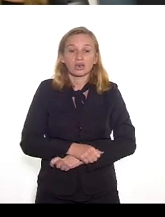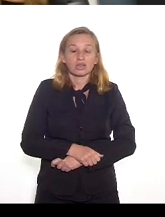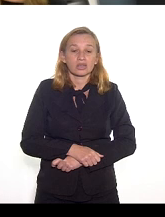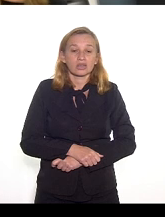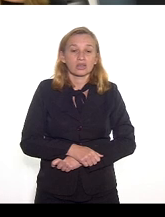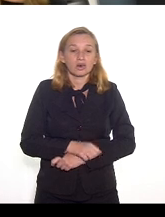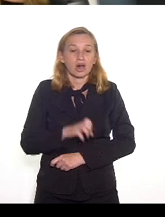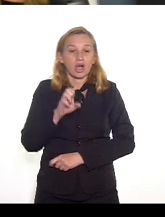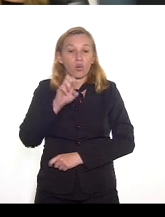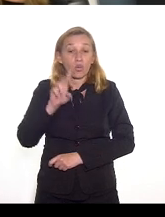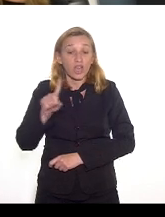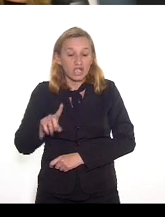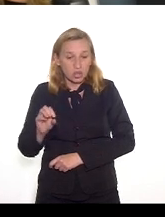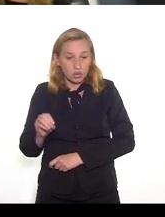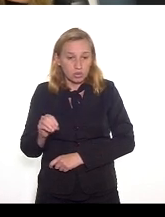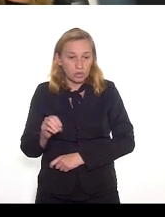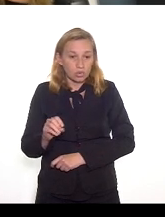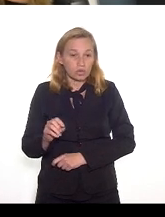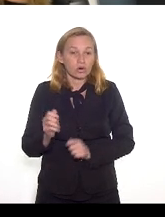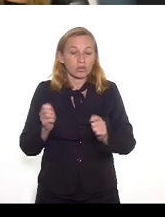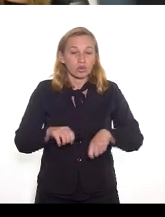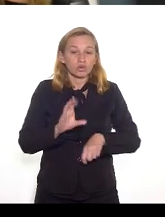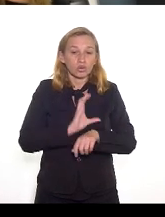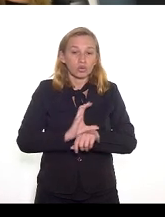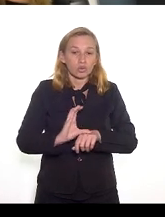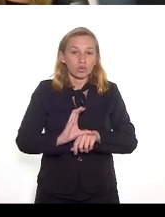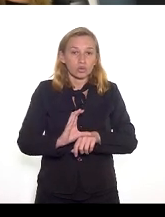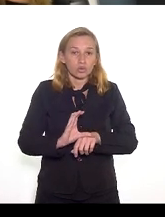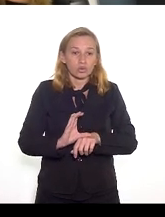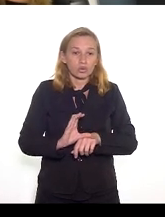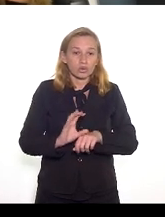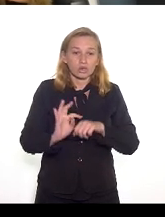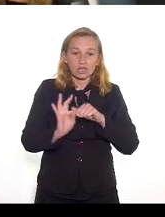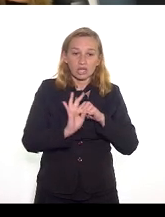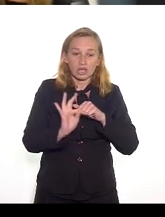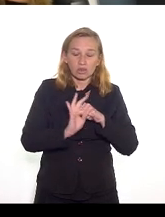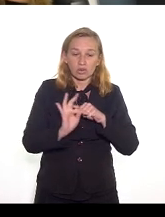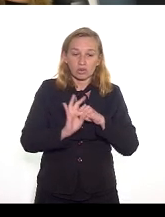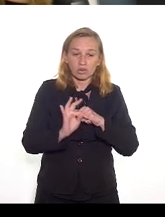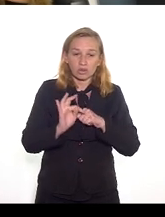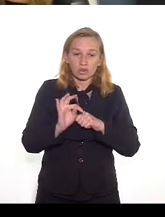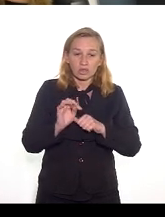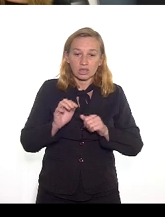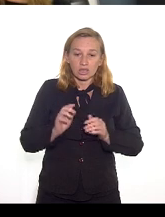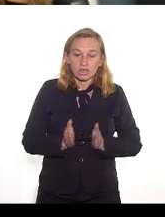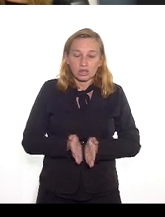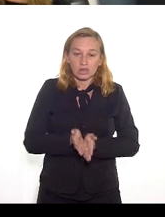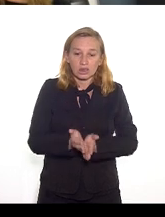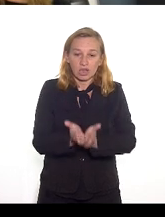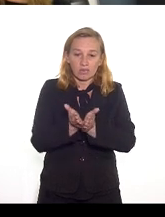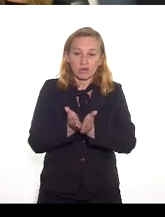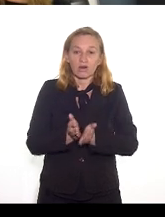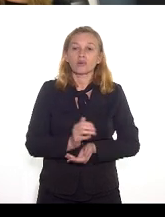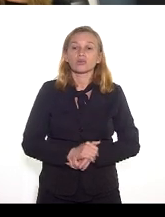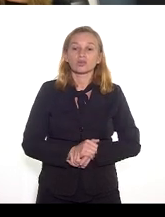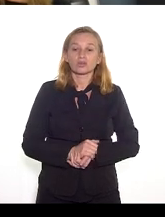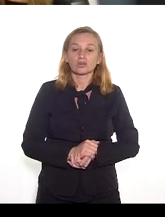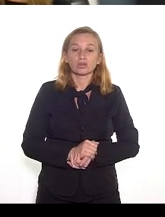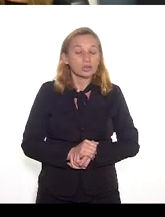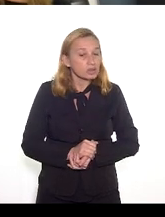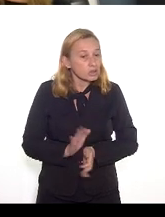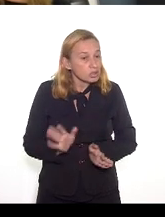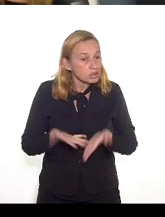que a UESO, ela possui um curso que forma tecnólogos em construção naval e que poderiam existir